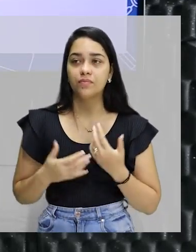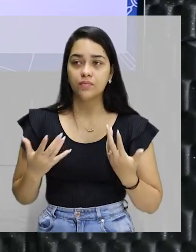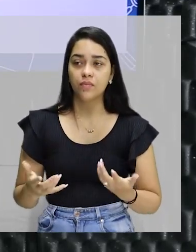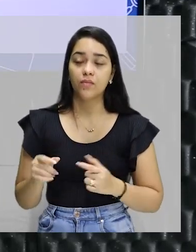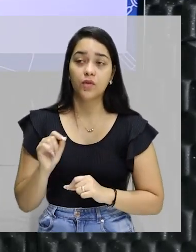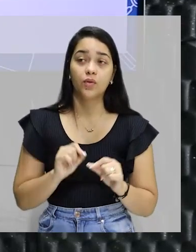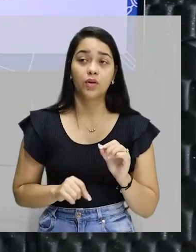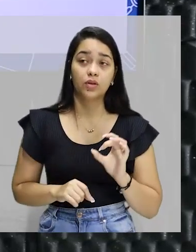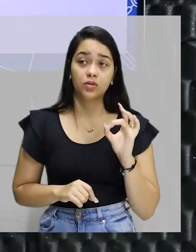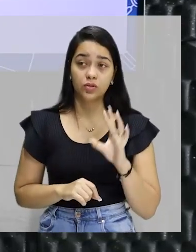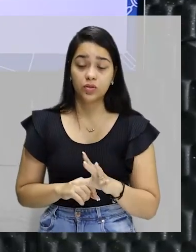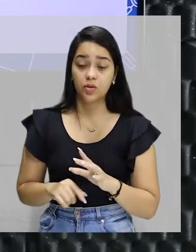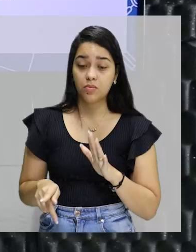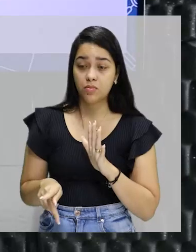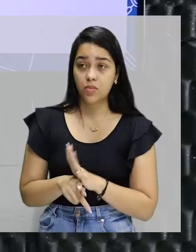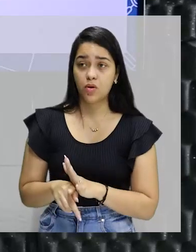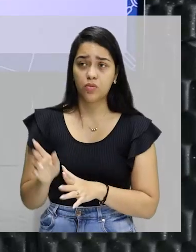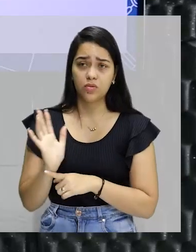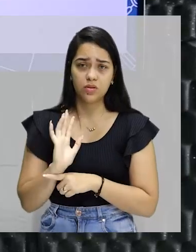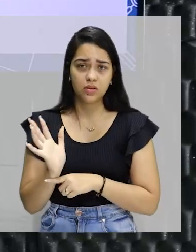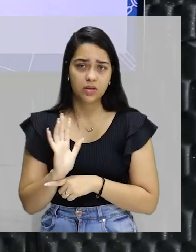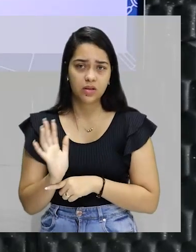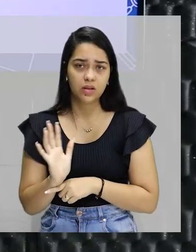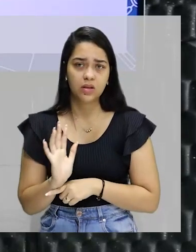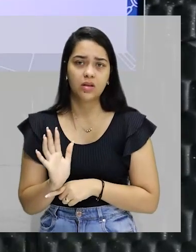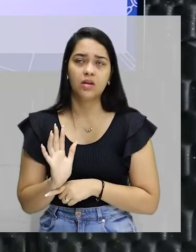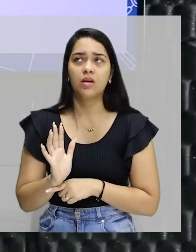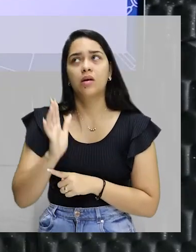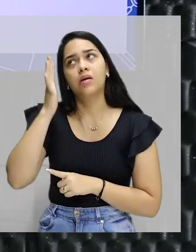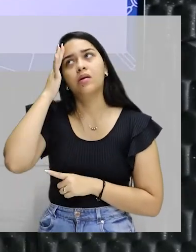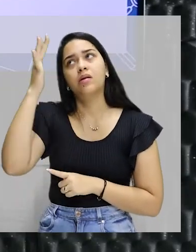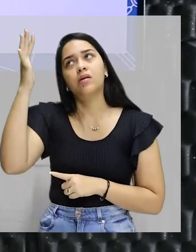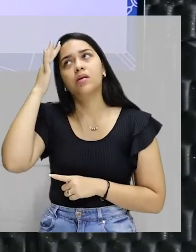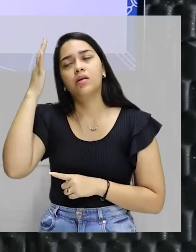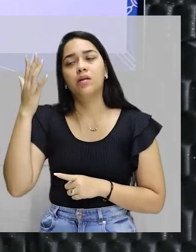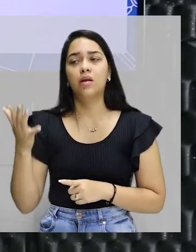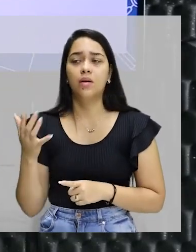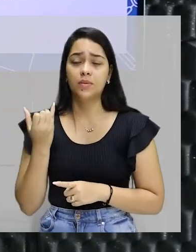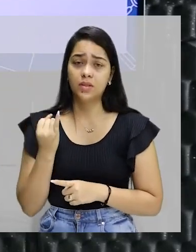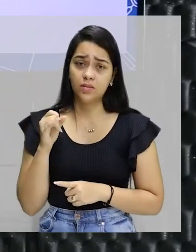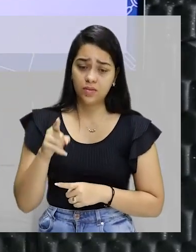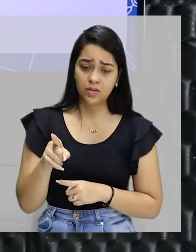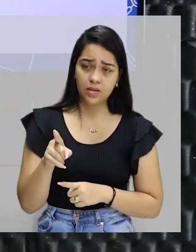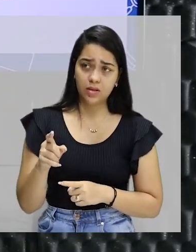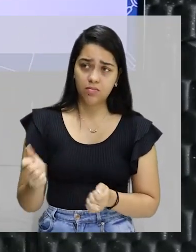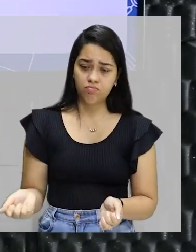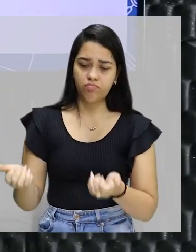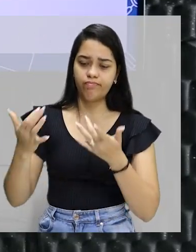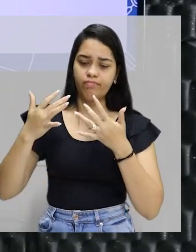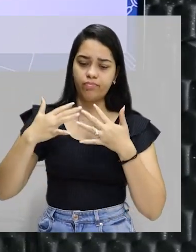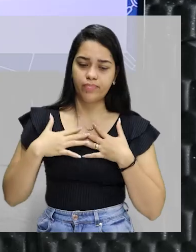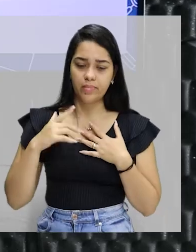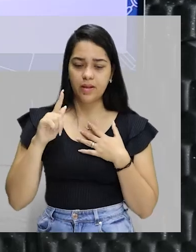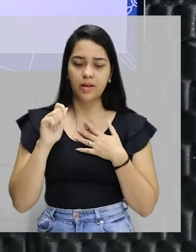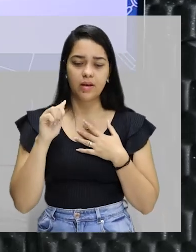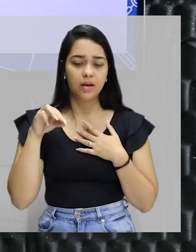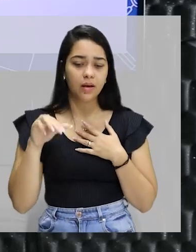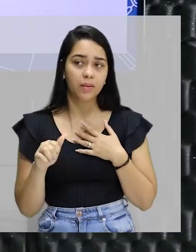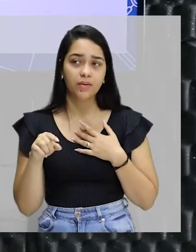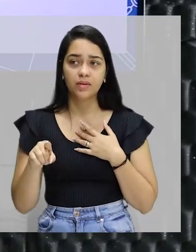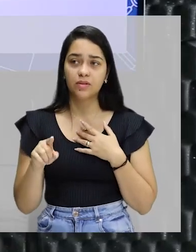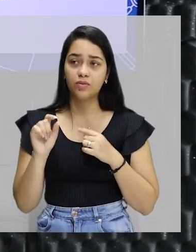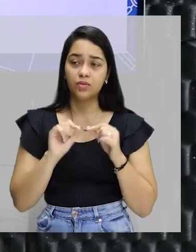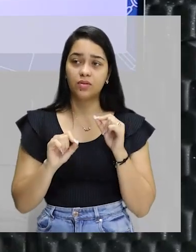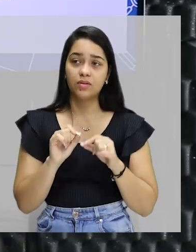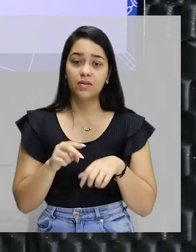é apenas no cinema, né, apenas na ficção, que se você for atingido pela radiação gama, você vai